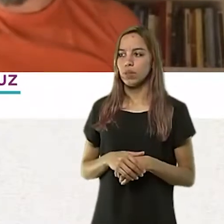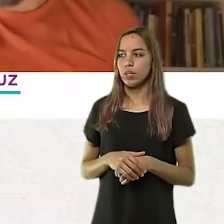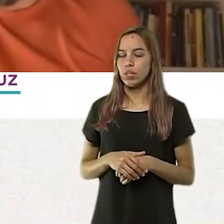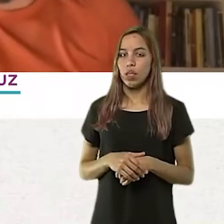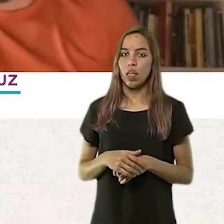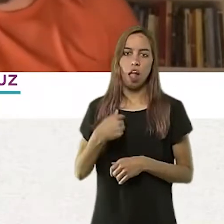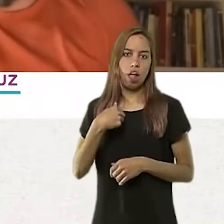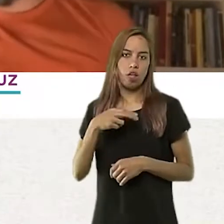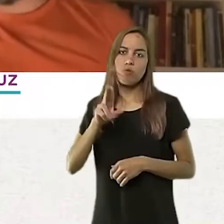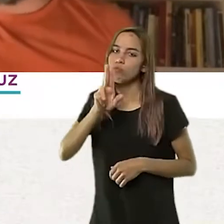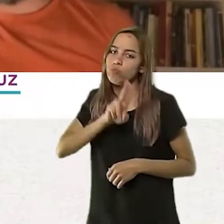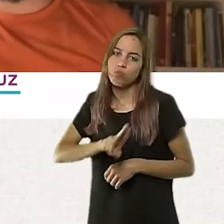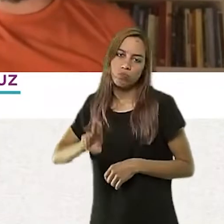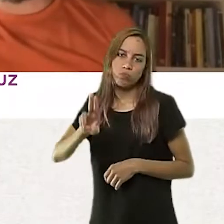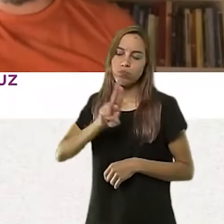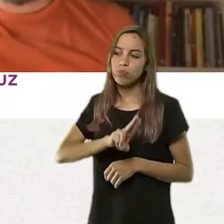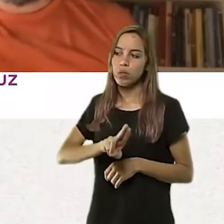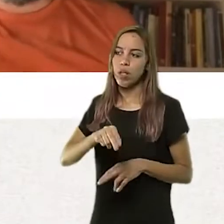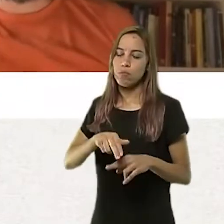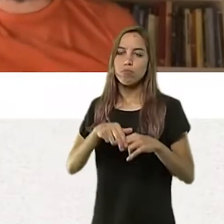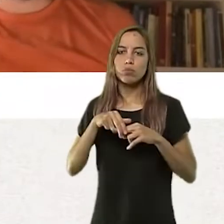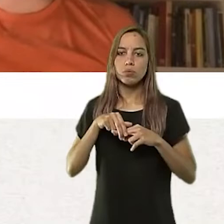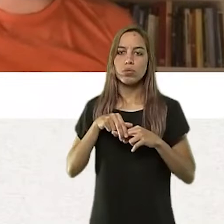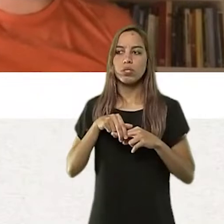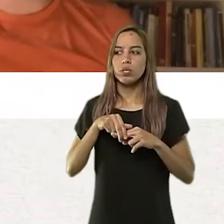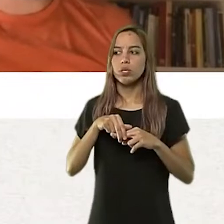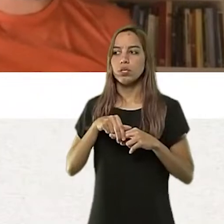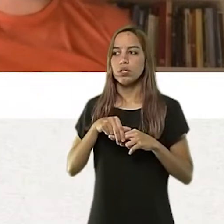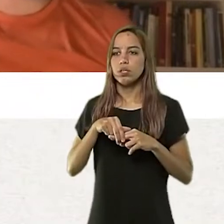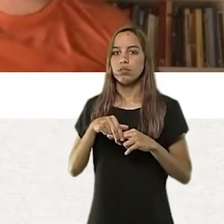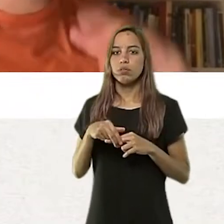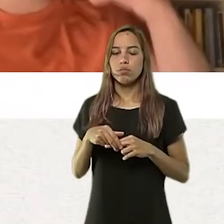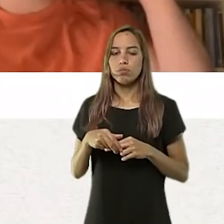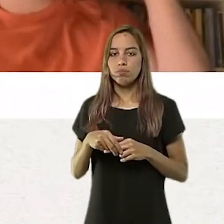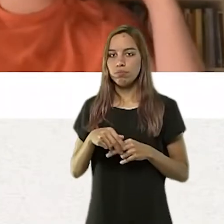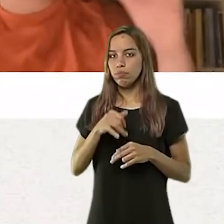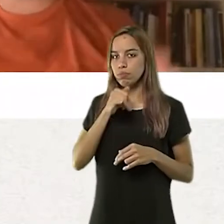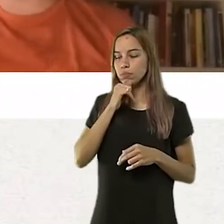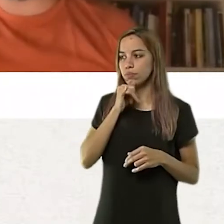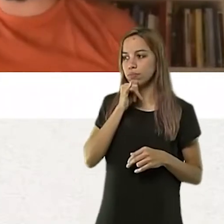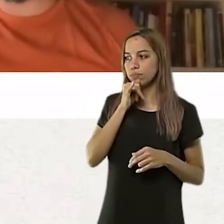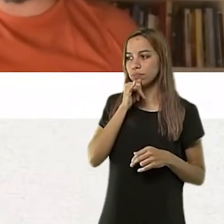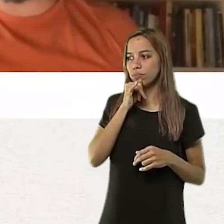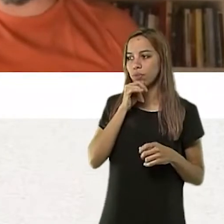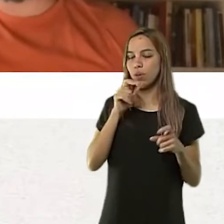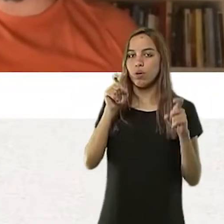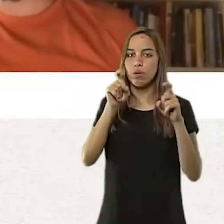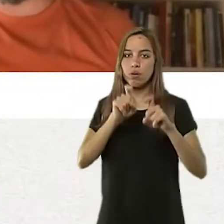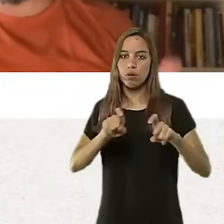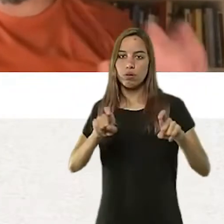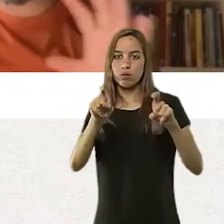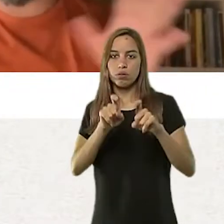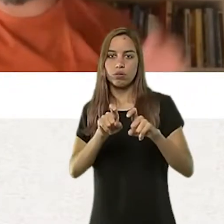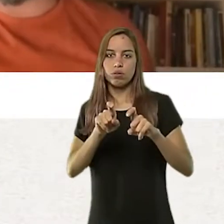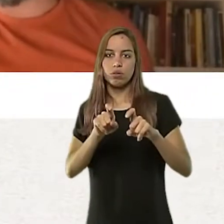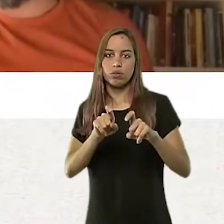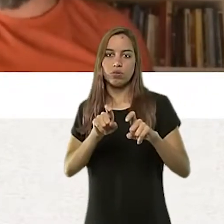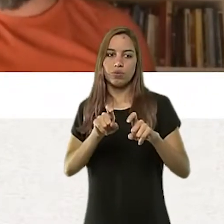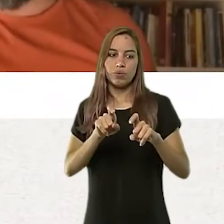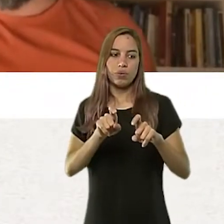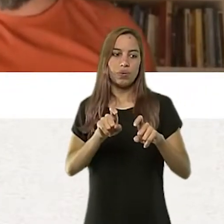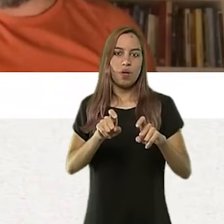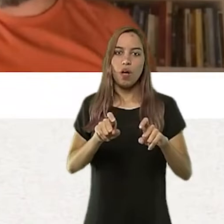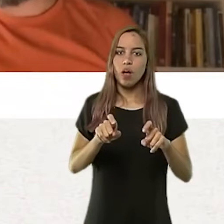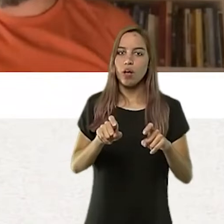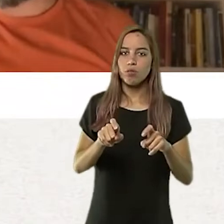usavam. E por isso eram precisos computadores muito, muito especiais para fazer os renderings da